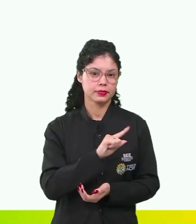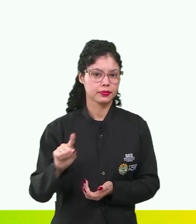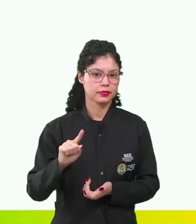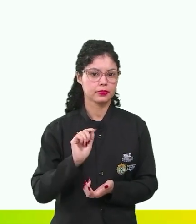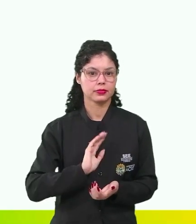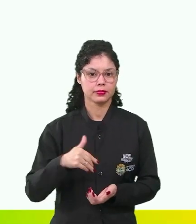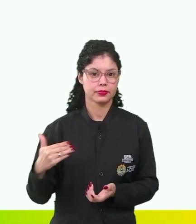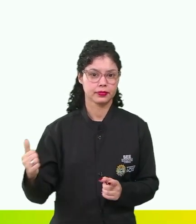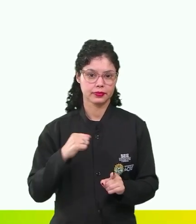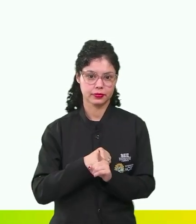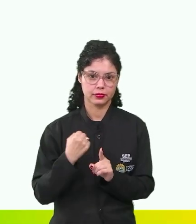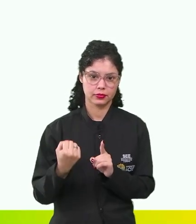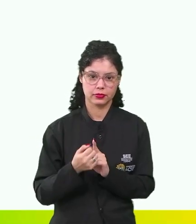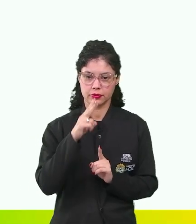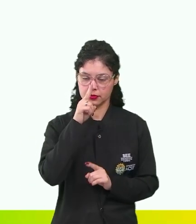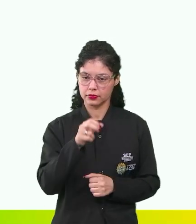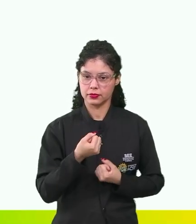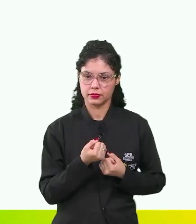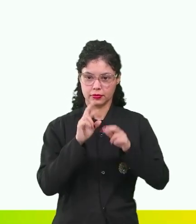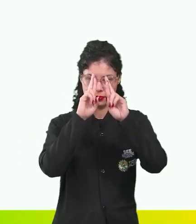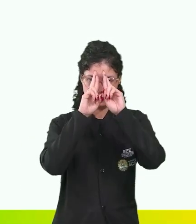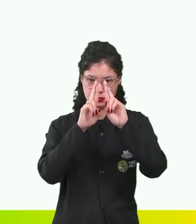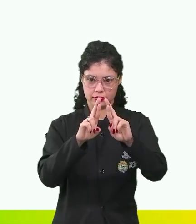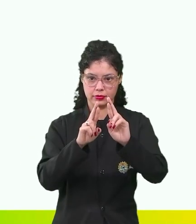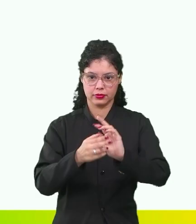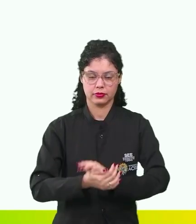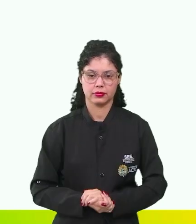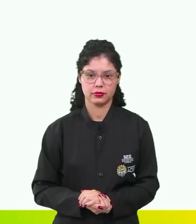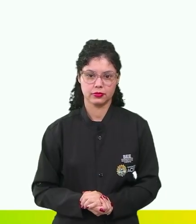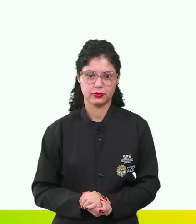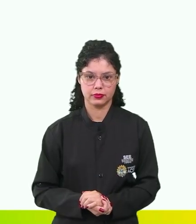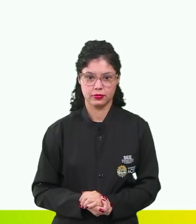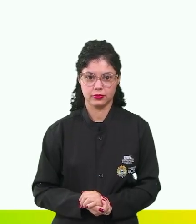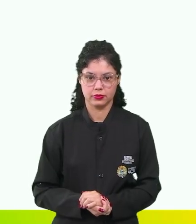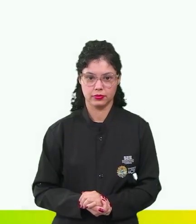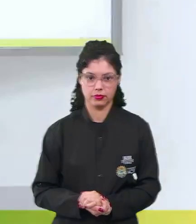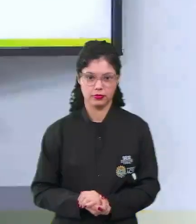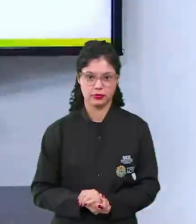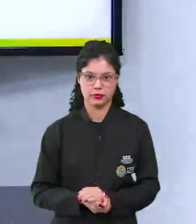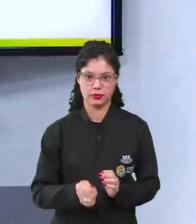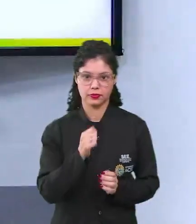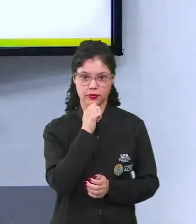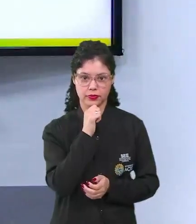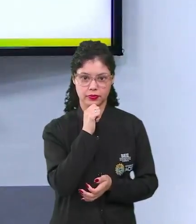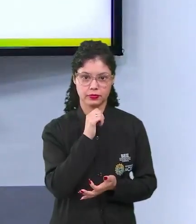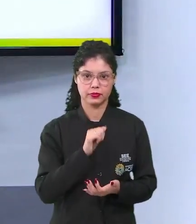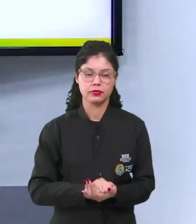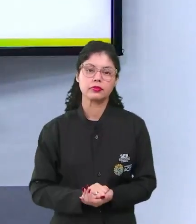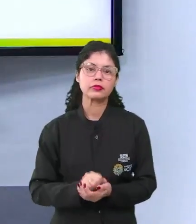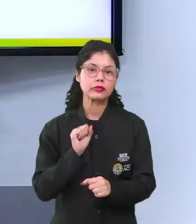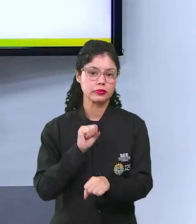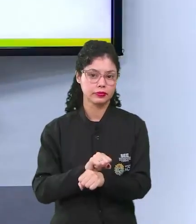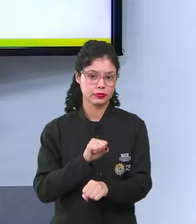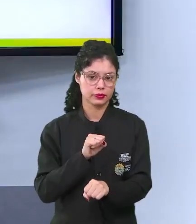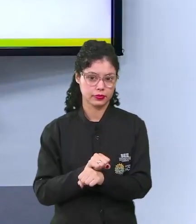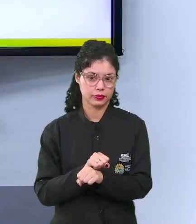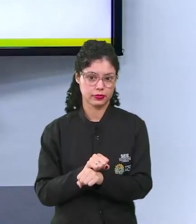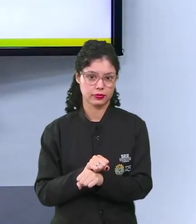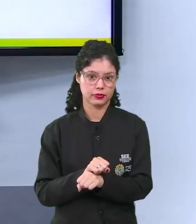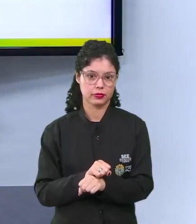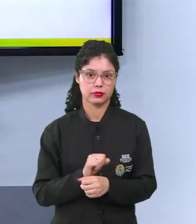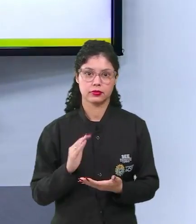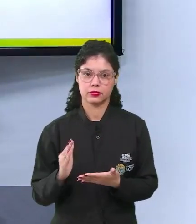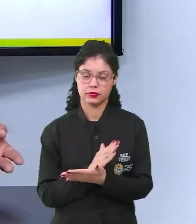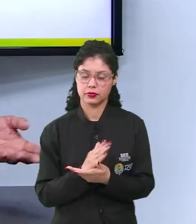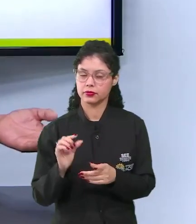ser quando a sociedade o força a respeitá-la. Então, não adianta a gente ficar esperando de governo que ele faça